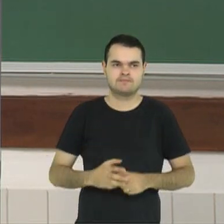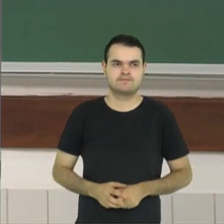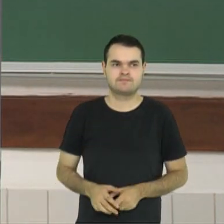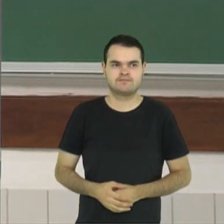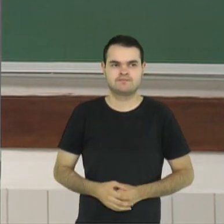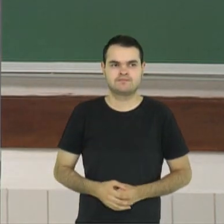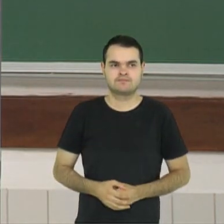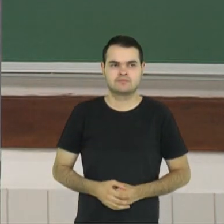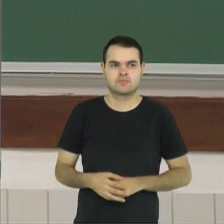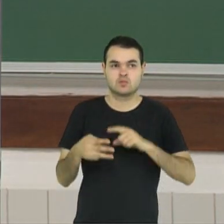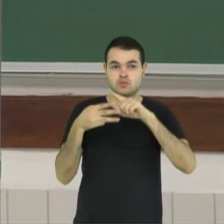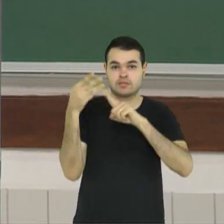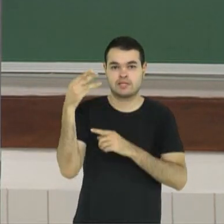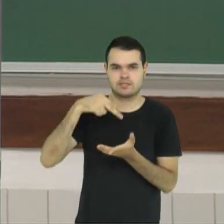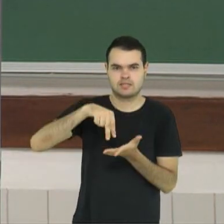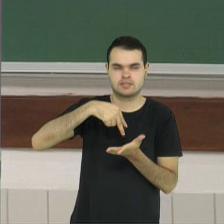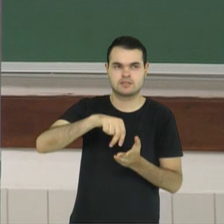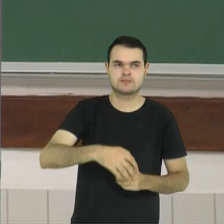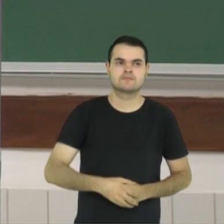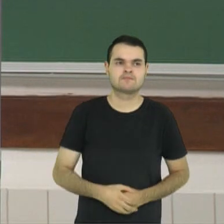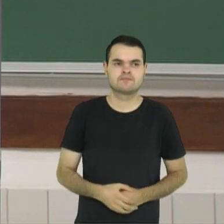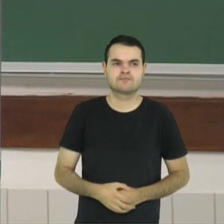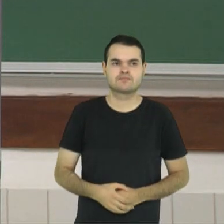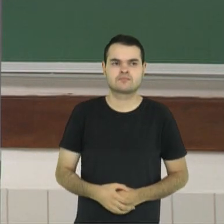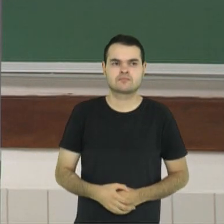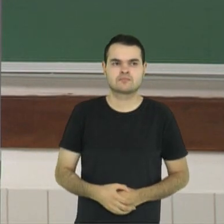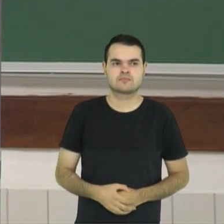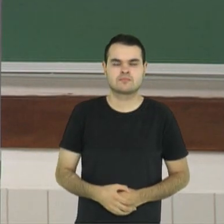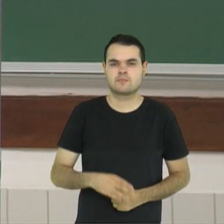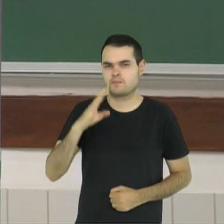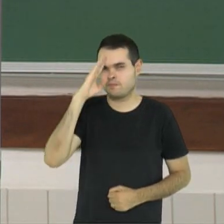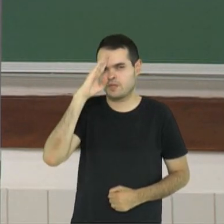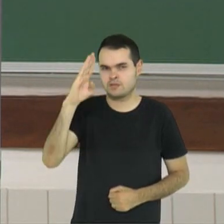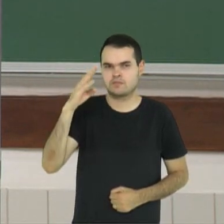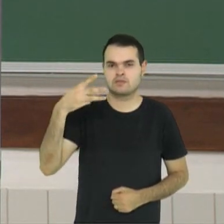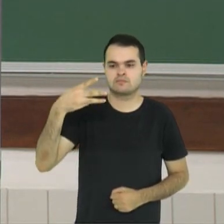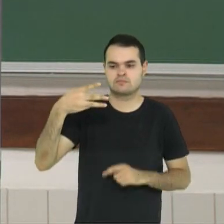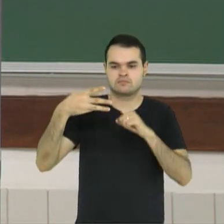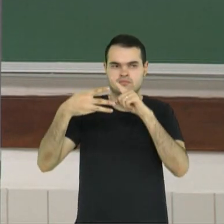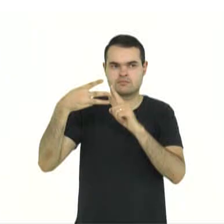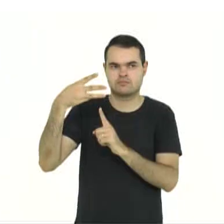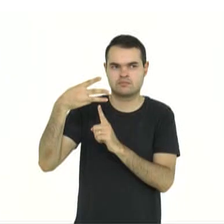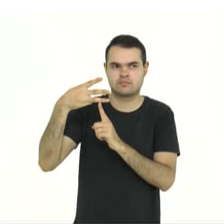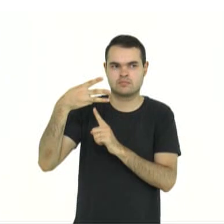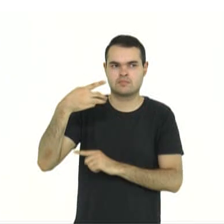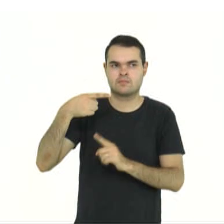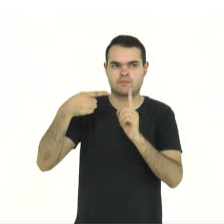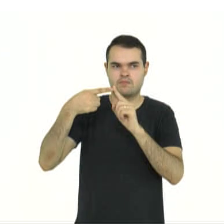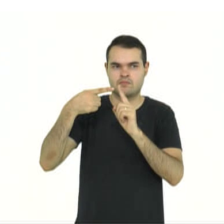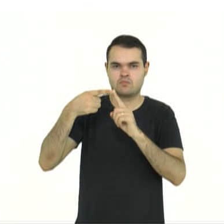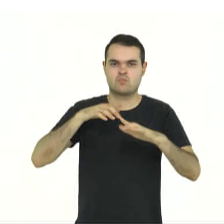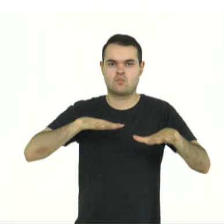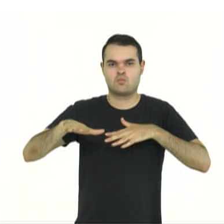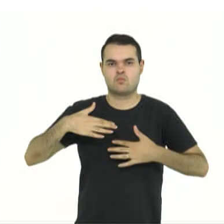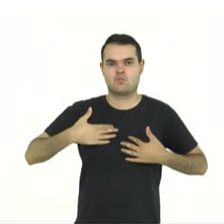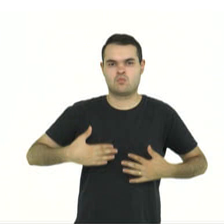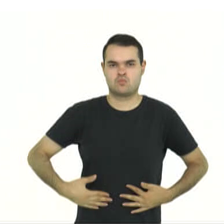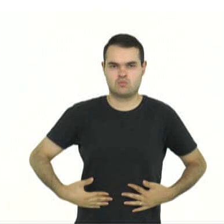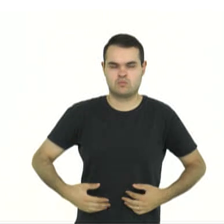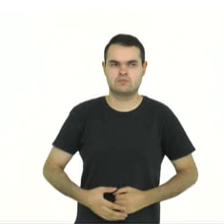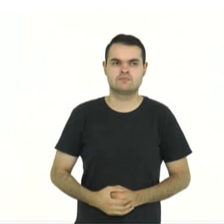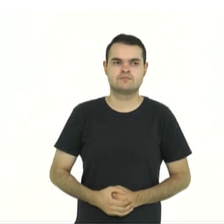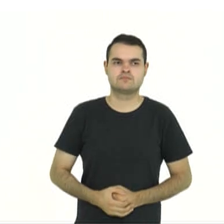são os três elementos principais da dança? Os três elementos, vamos colocar, básicos da dança é o movimento